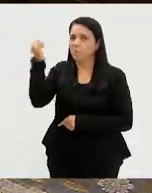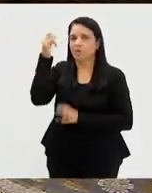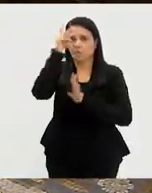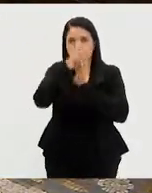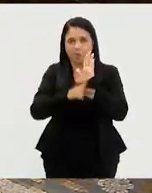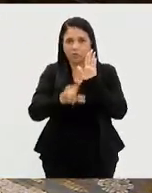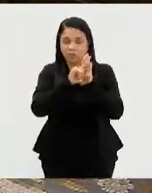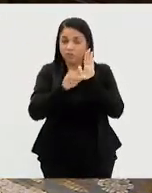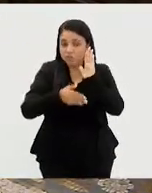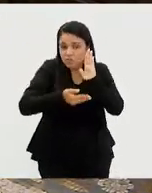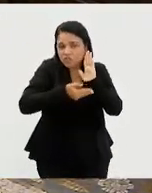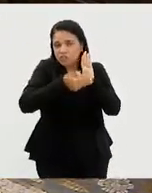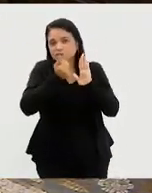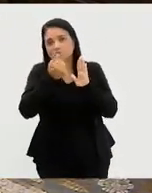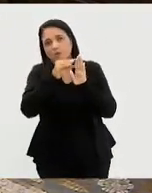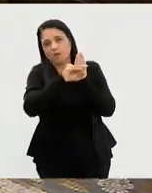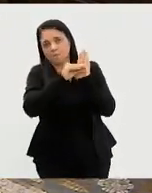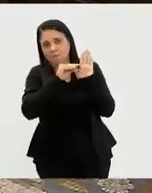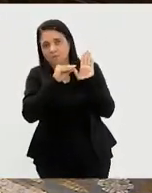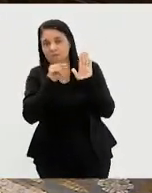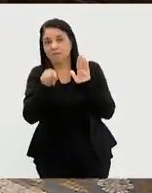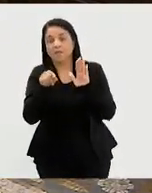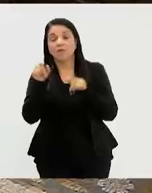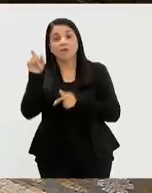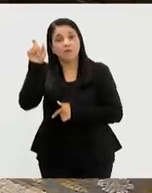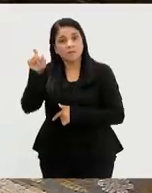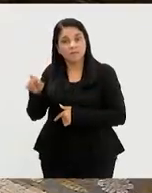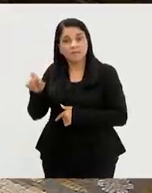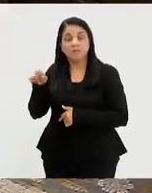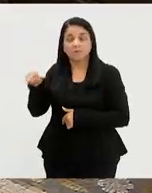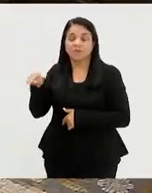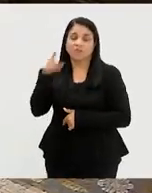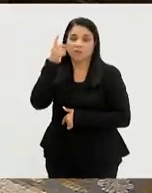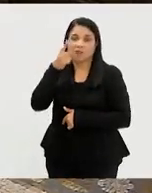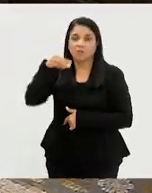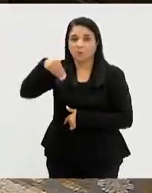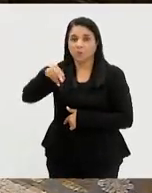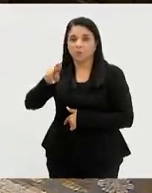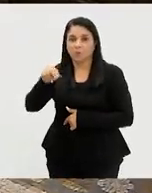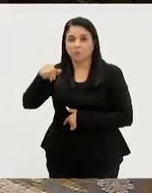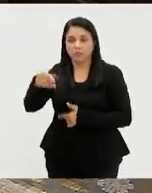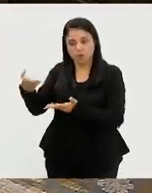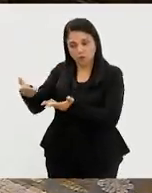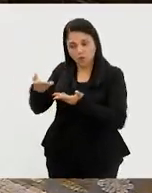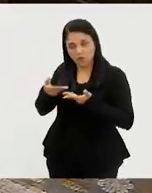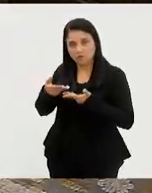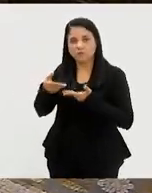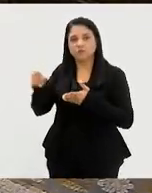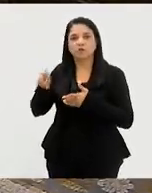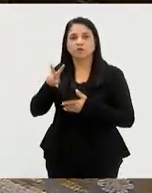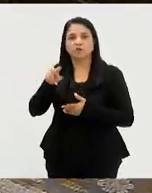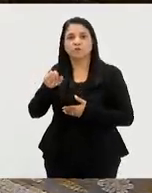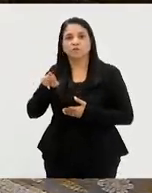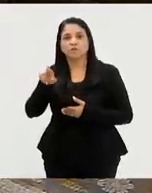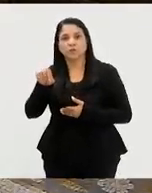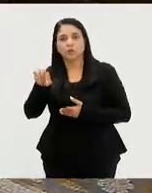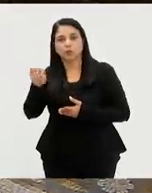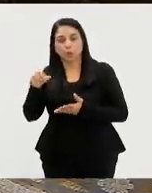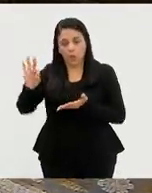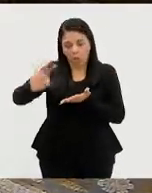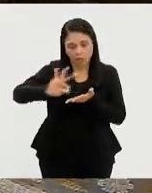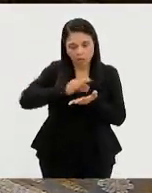a emenda e houve por parte do deputado munir Neto o convite para que o deputado vor Júnior assinasse